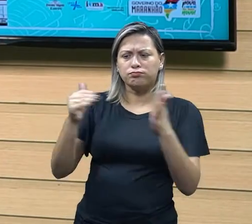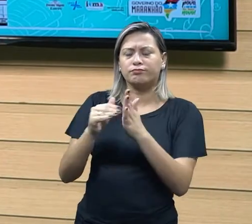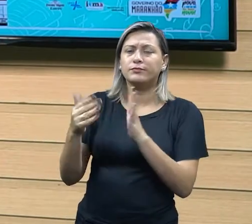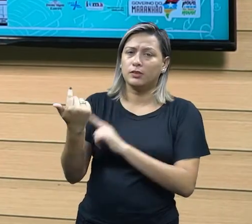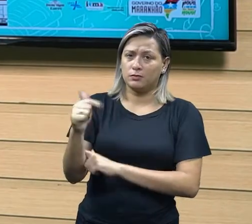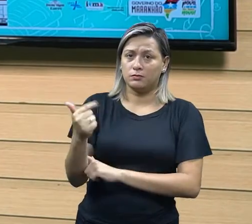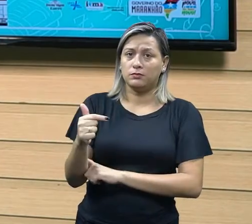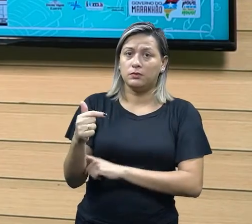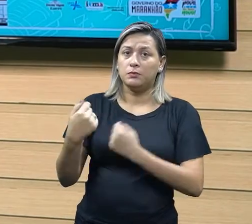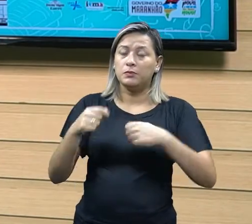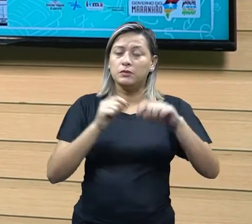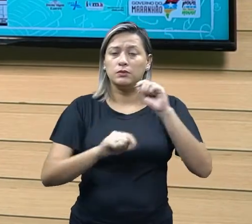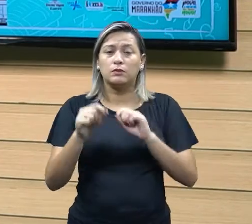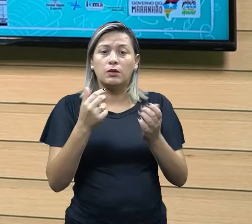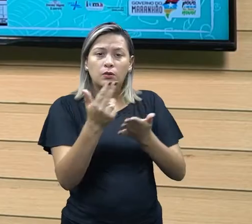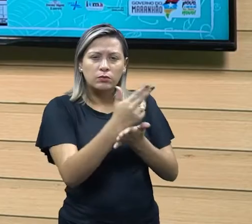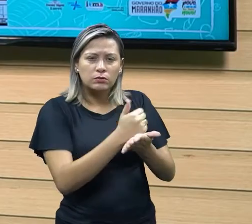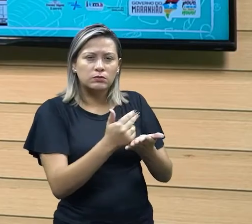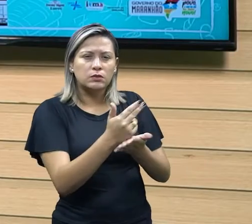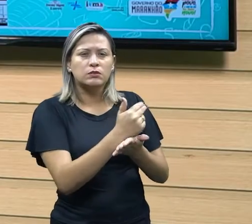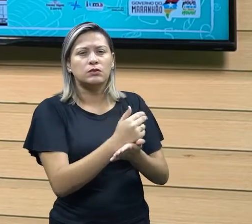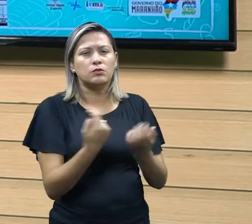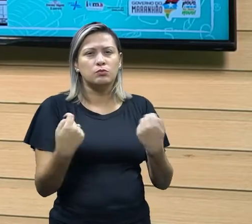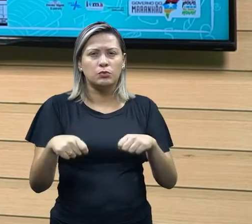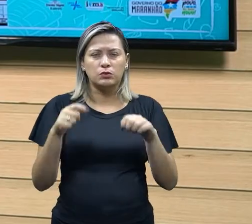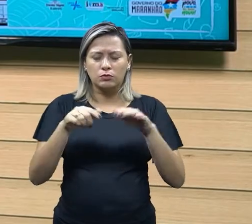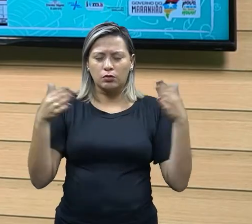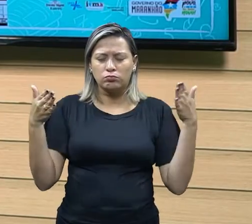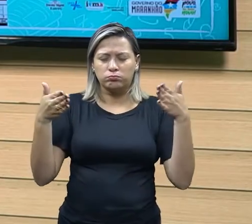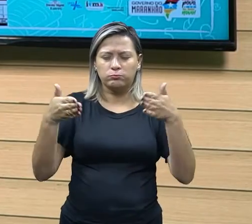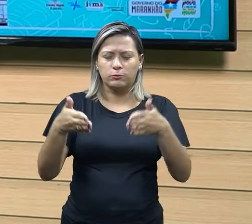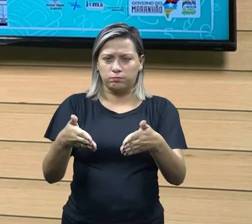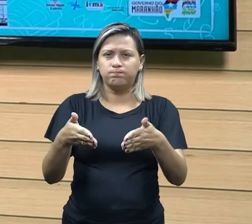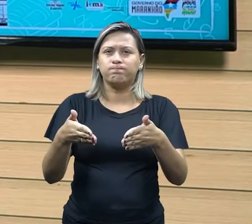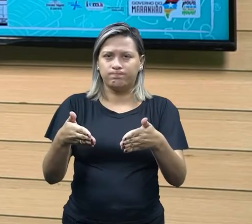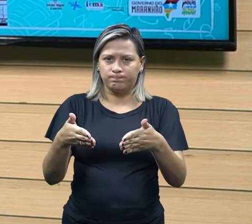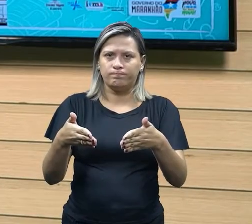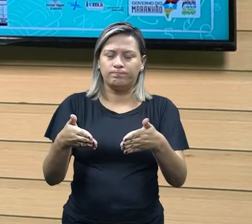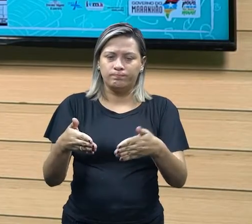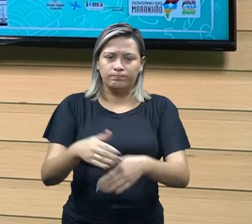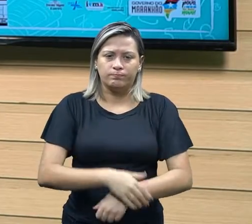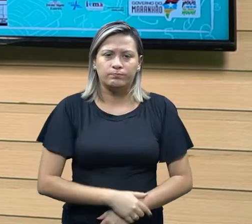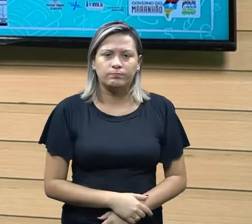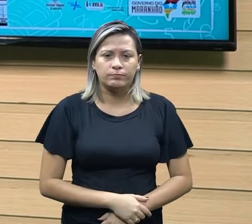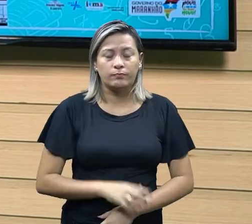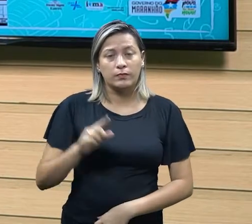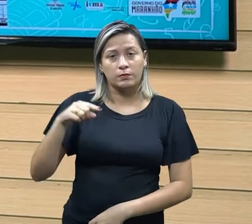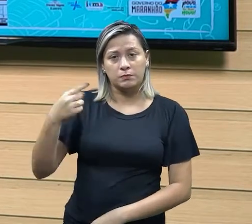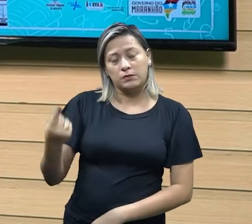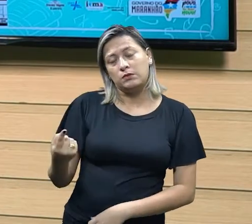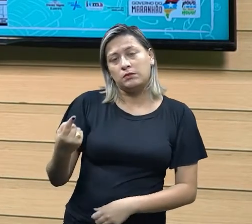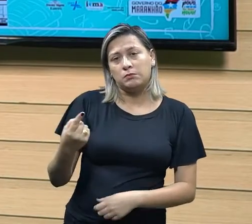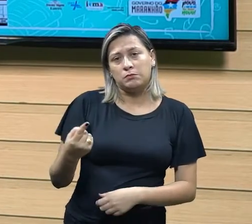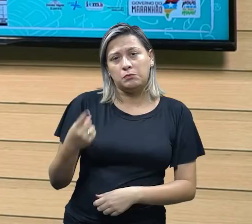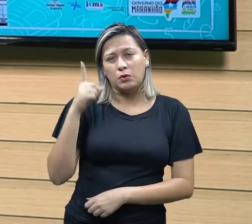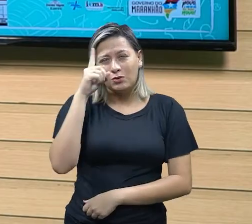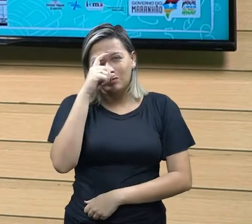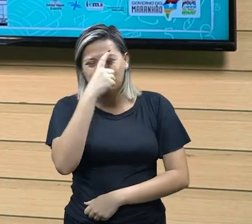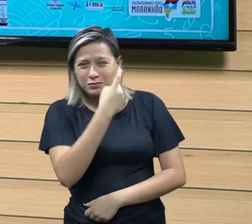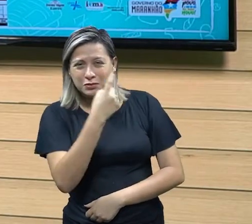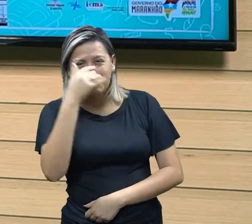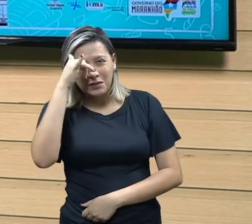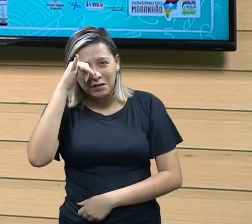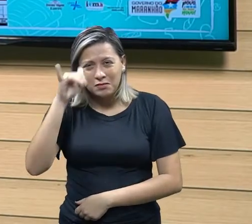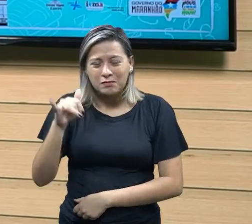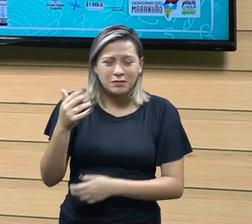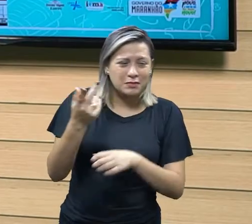infinito, deixar o seu desenho o mais possível centralizado. Para depois não ter essa